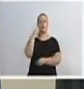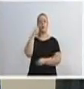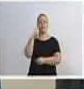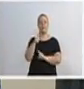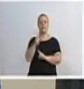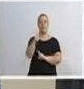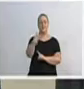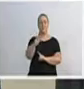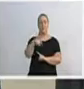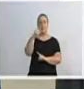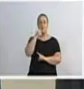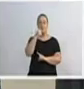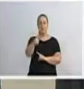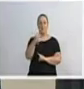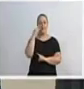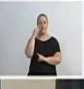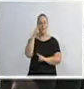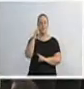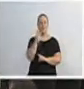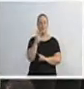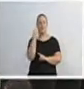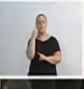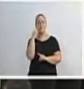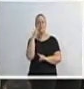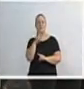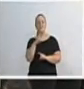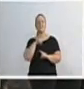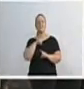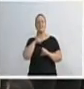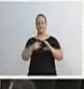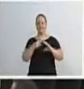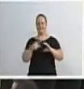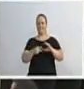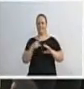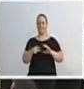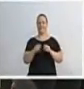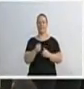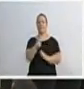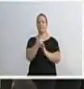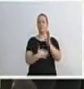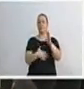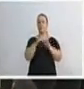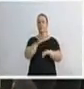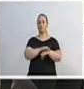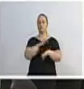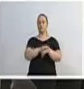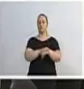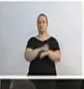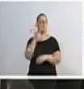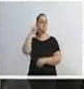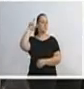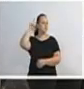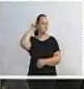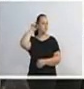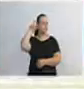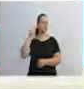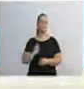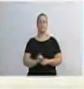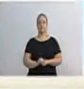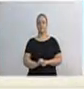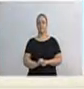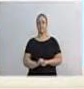procedimentos. Em votação, a moção apresentada pela ordem, moção de autoria do vereador Jens Jürgen Mantel.